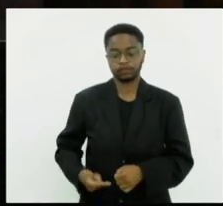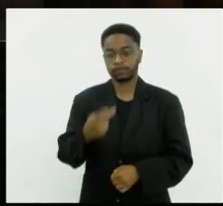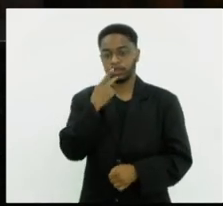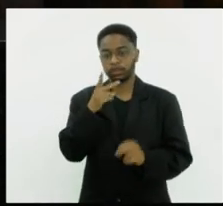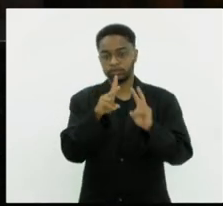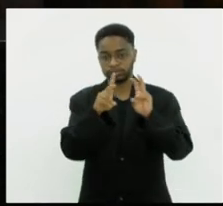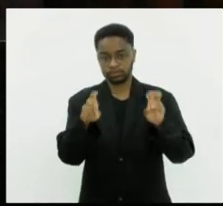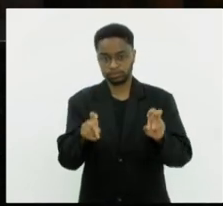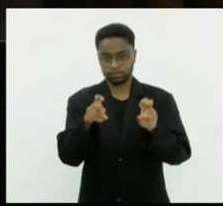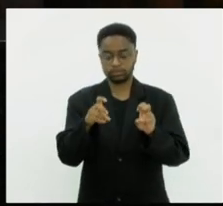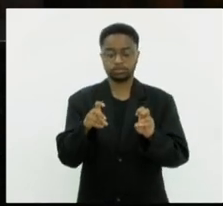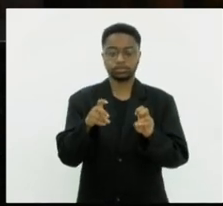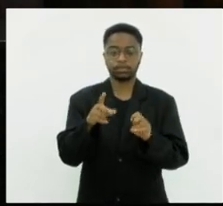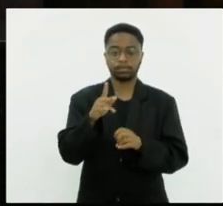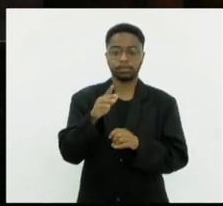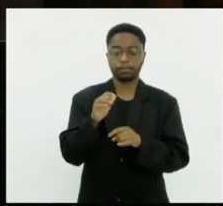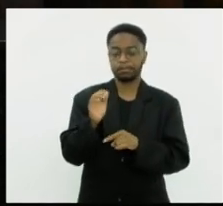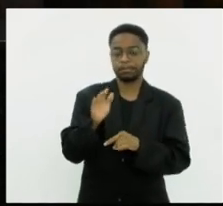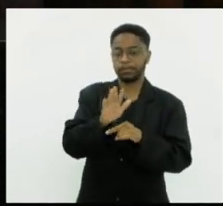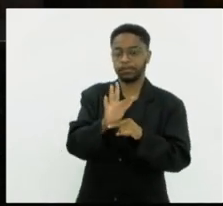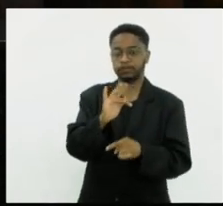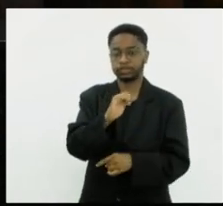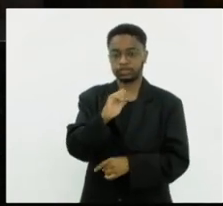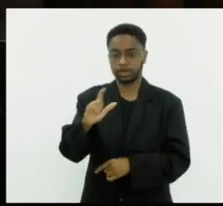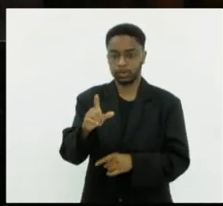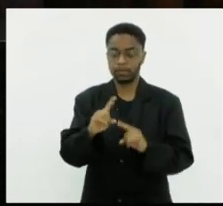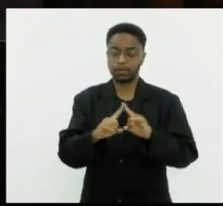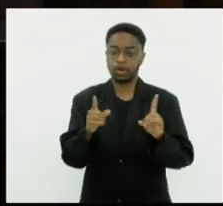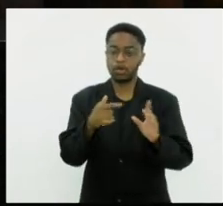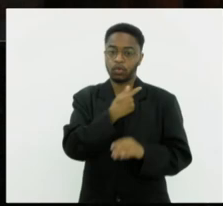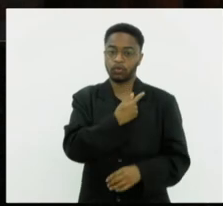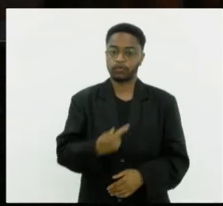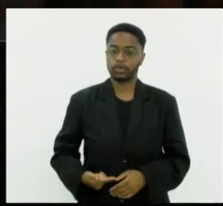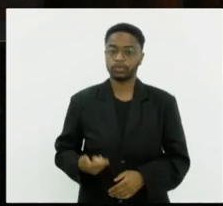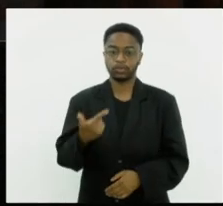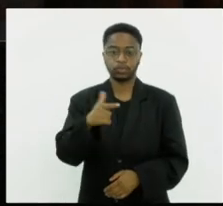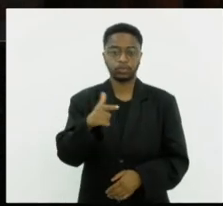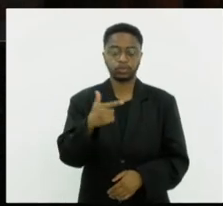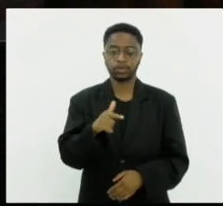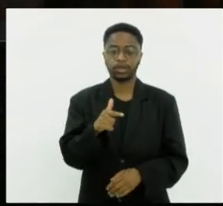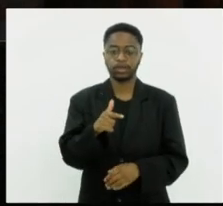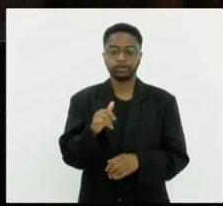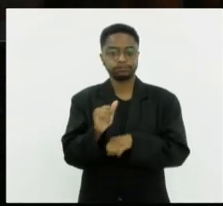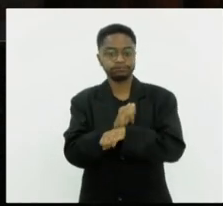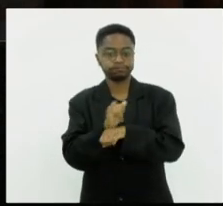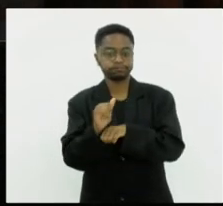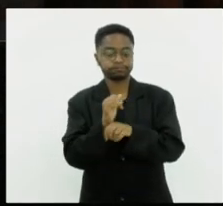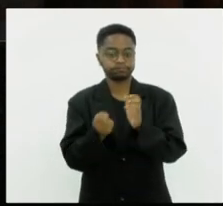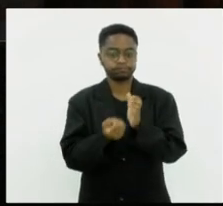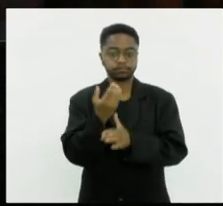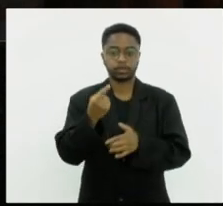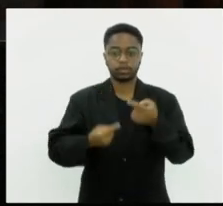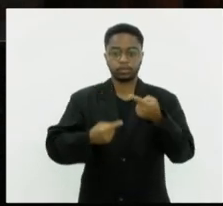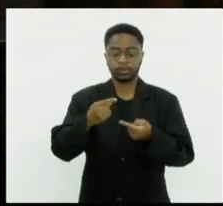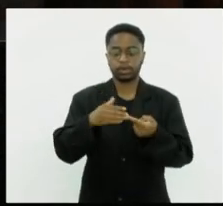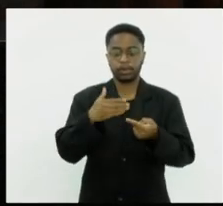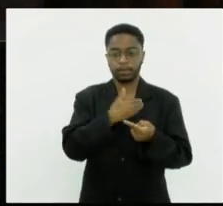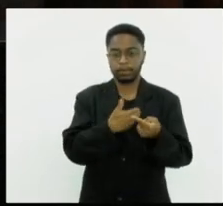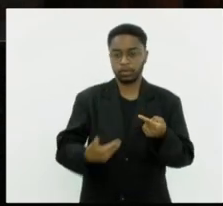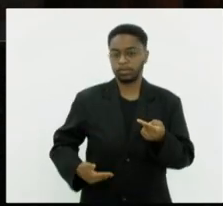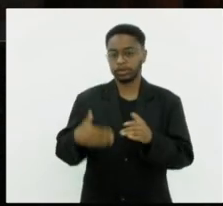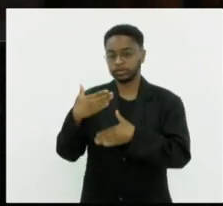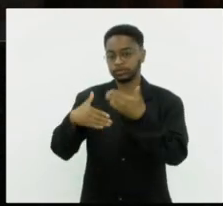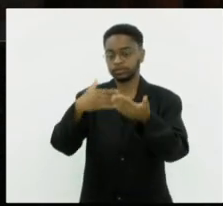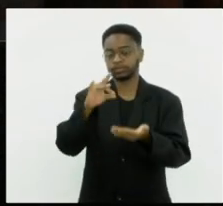de benefícios fiscais. Trata-se de um governo sem repertório para implementar políticas públicas de desenvolvimento real